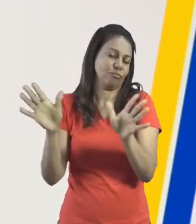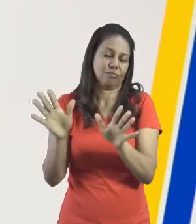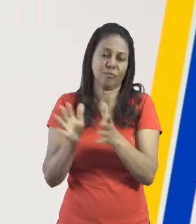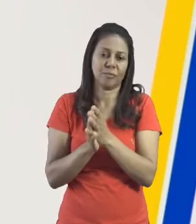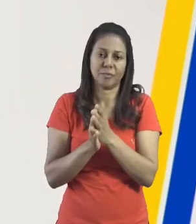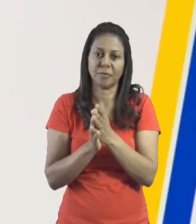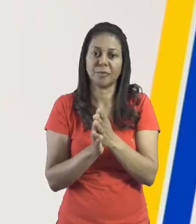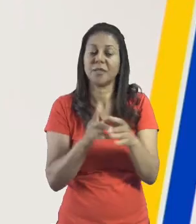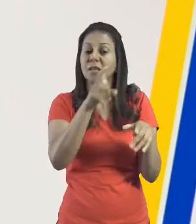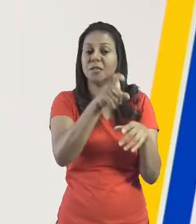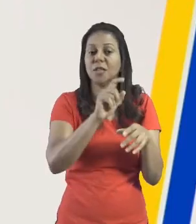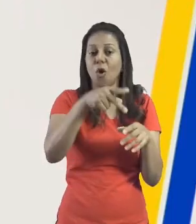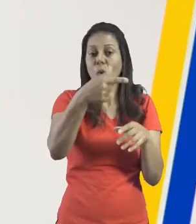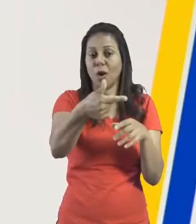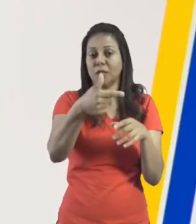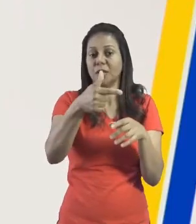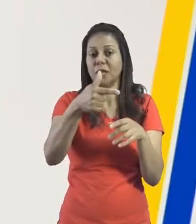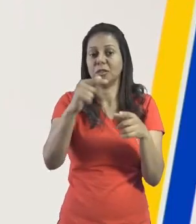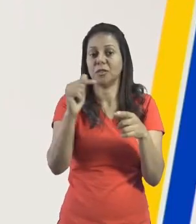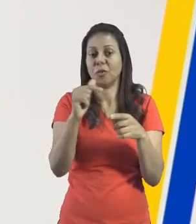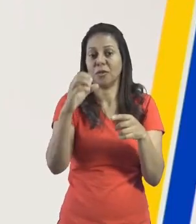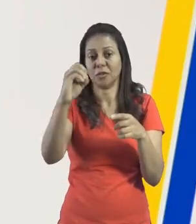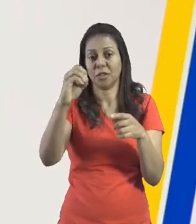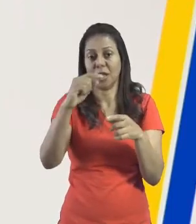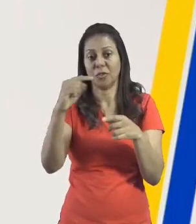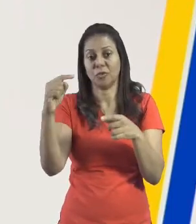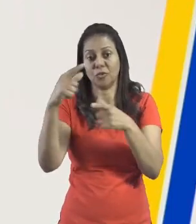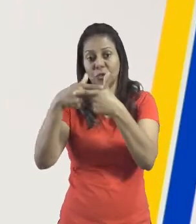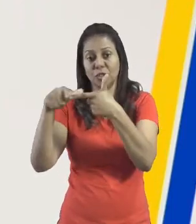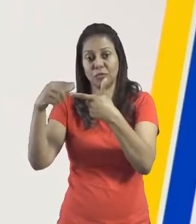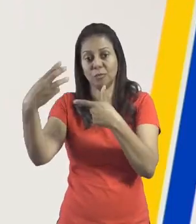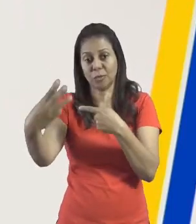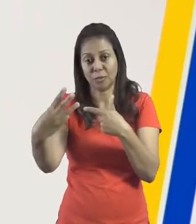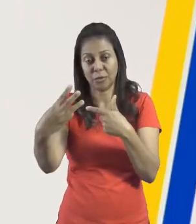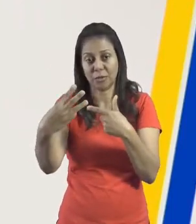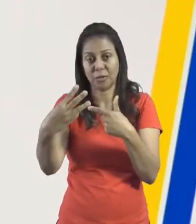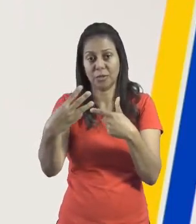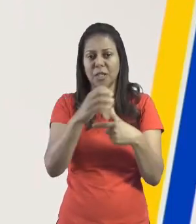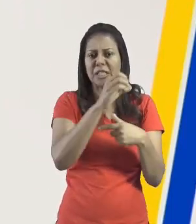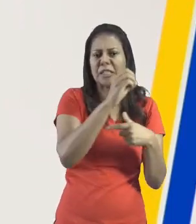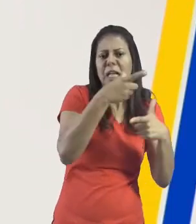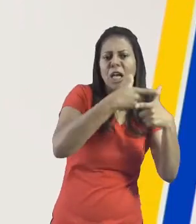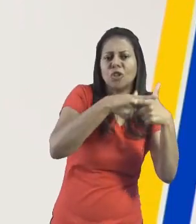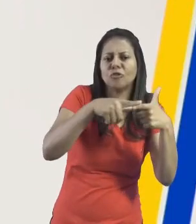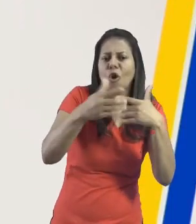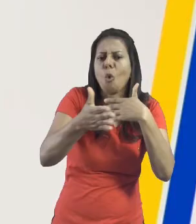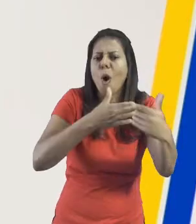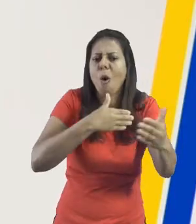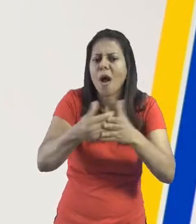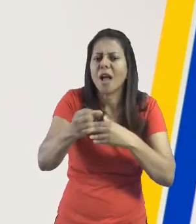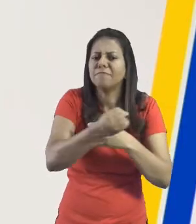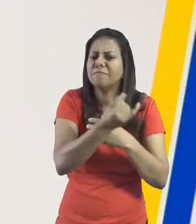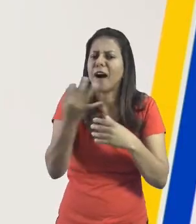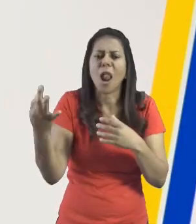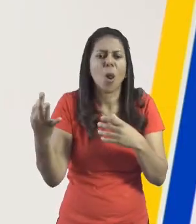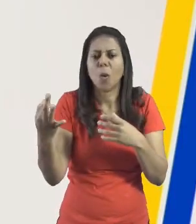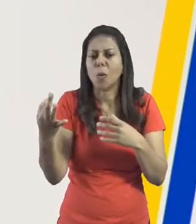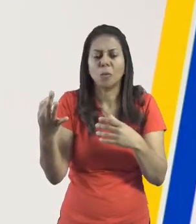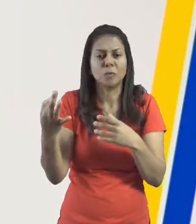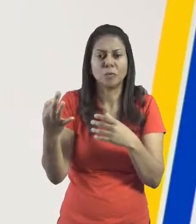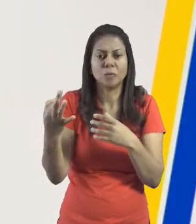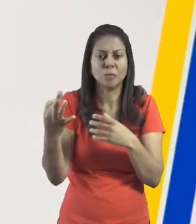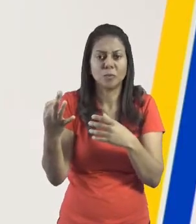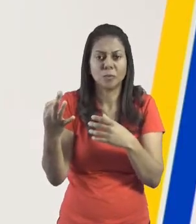é igual a zero dividido por 3, zero dividido por qualquer valor, claro, diferente de zero,